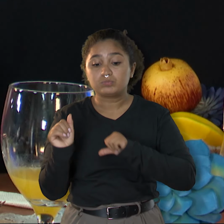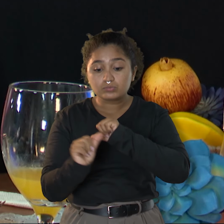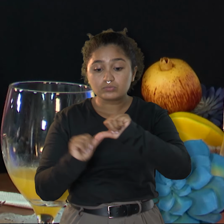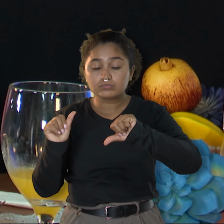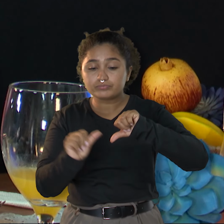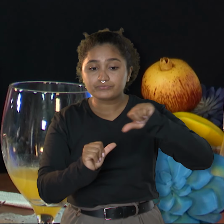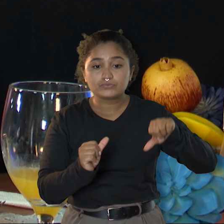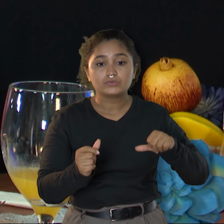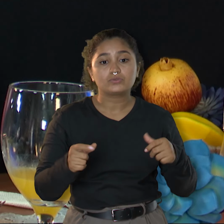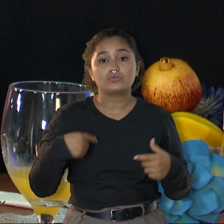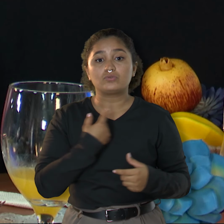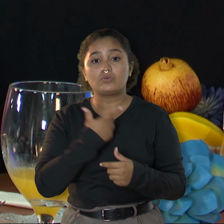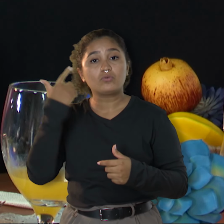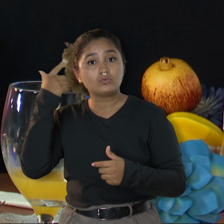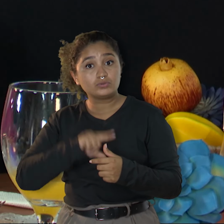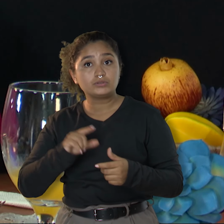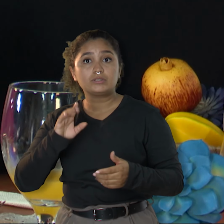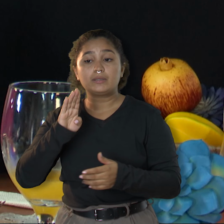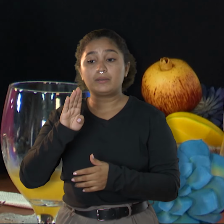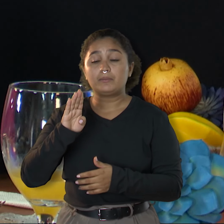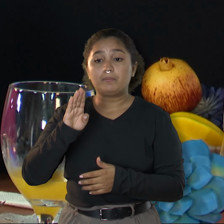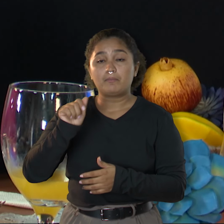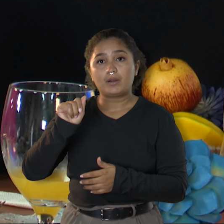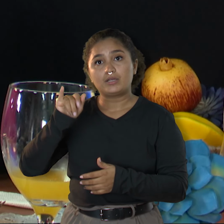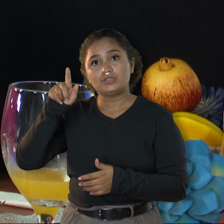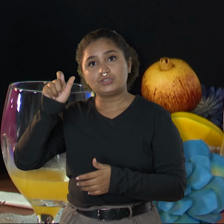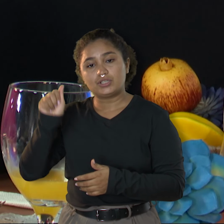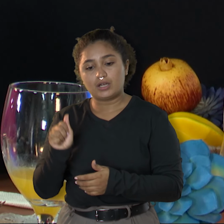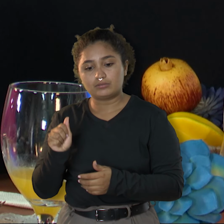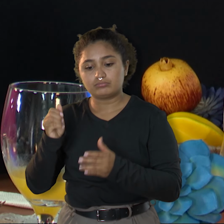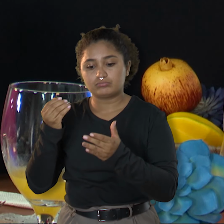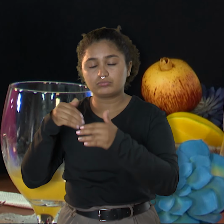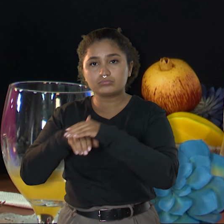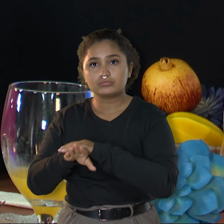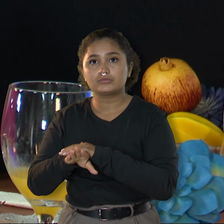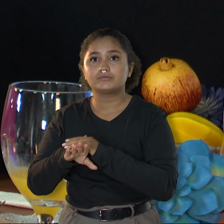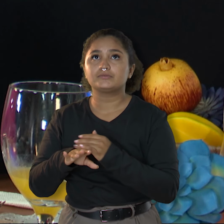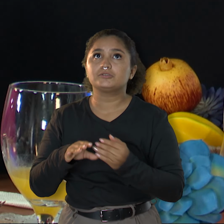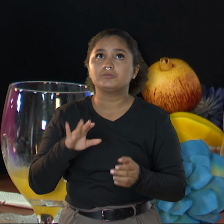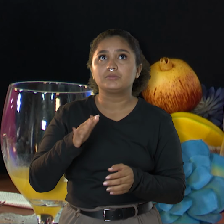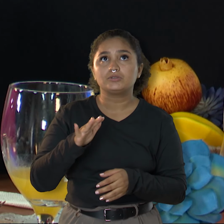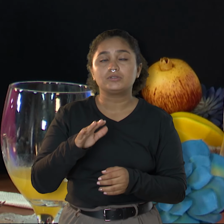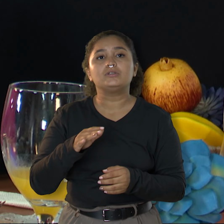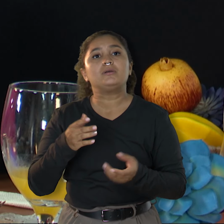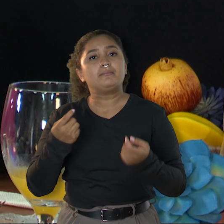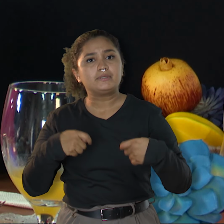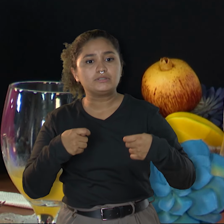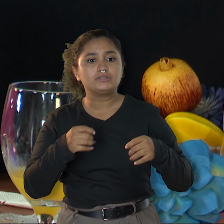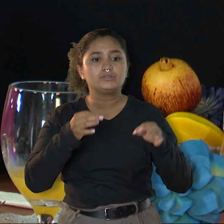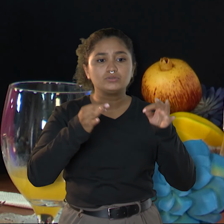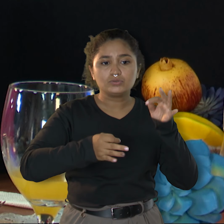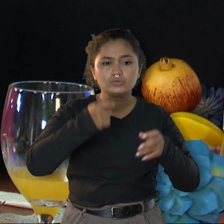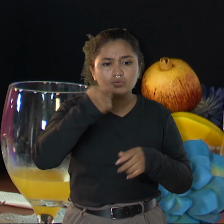mudanças, pra gente poder baixar. Eu falei, como é que... A gente passou 5 anos falando pro servidor, não, acho que menos, 3 anos falando pro servidor, tem que julgar.